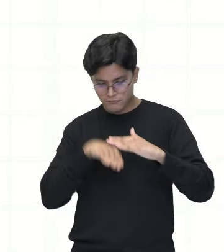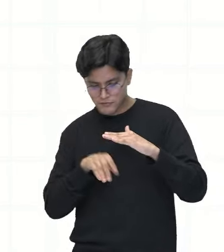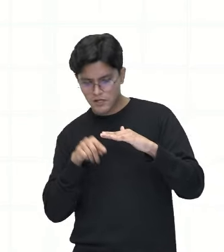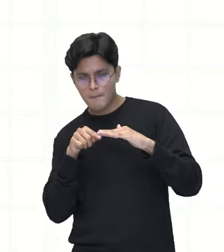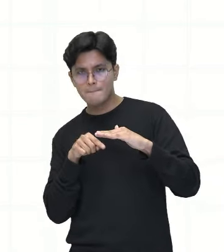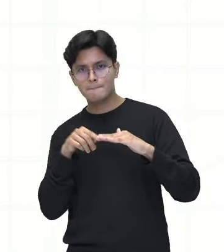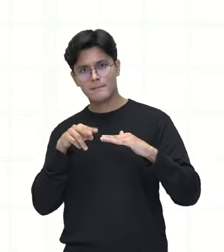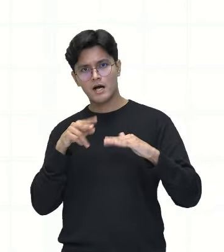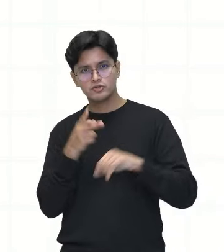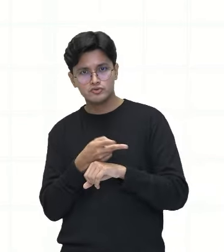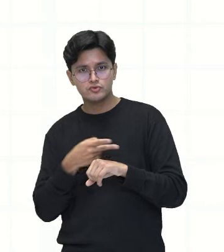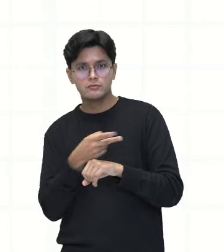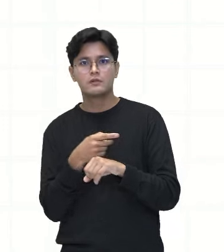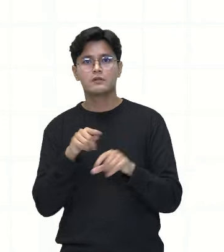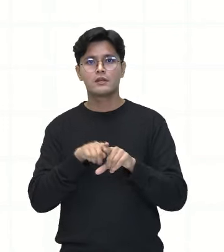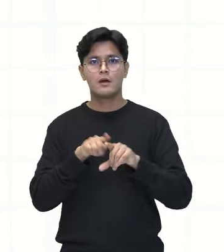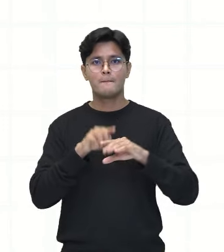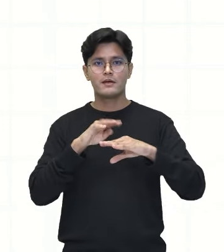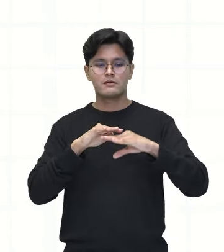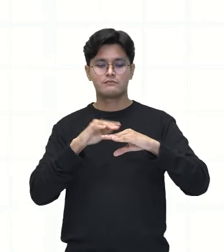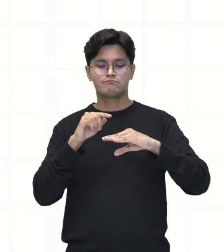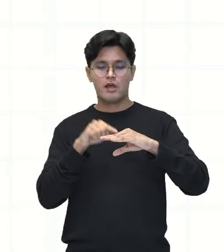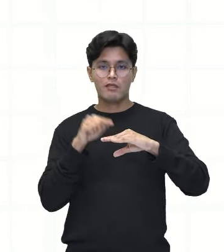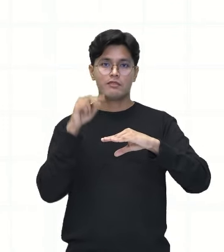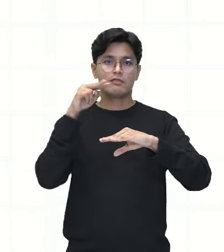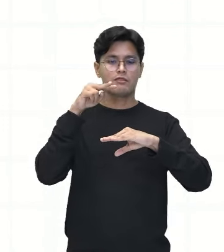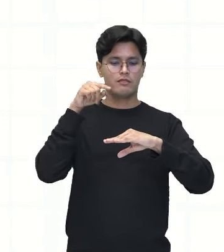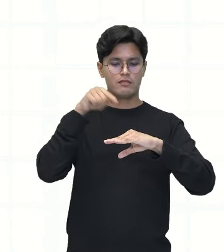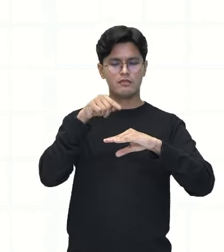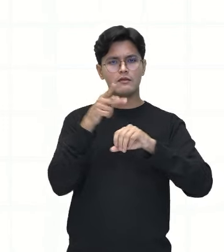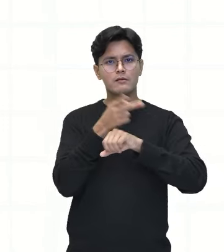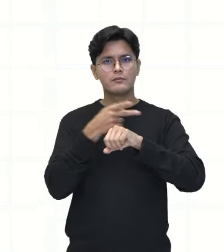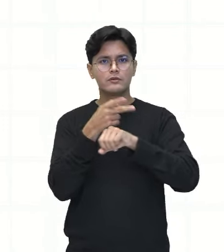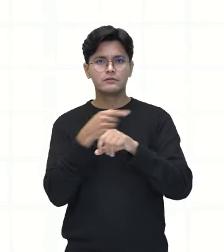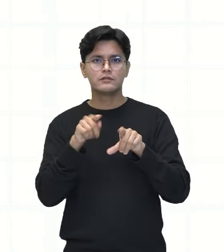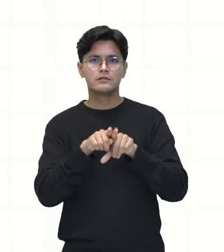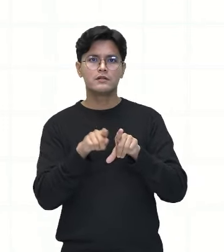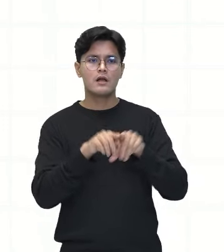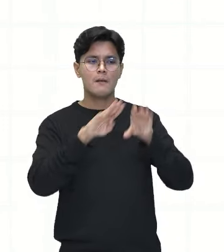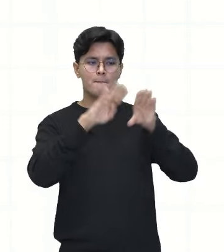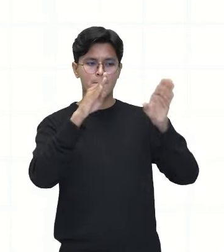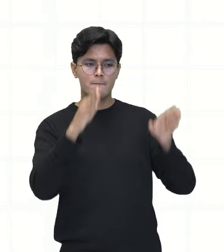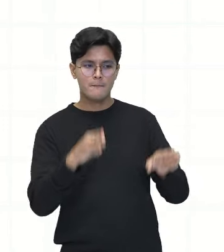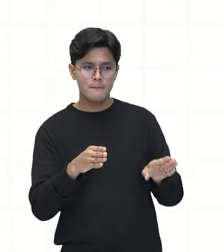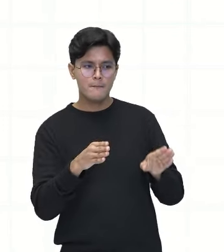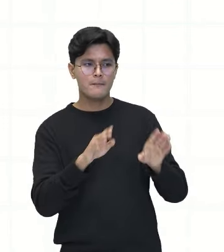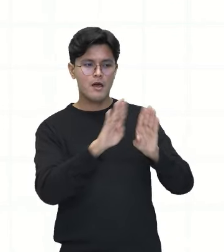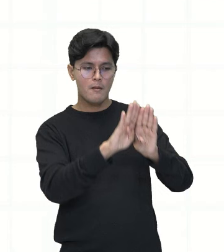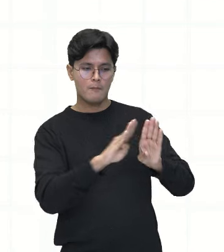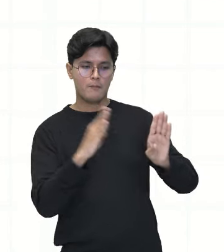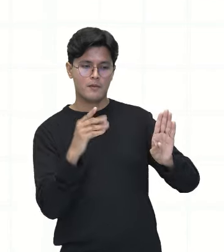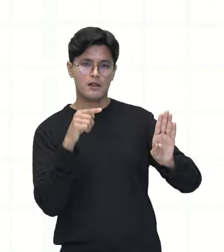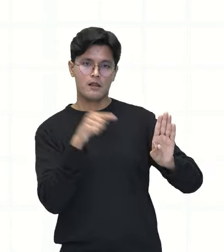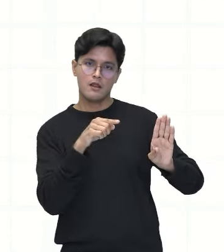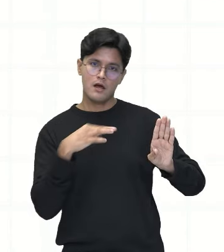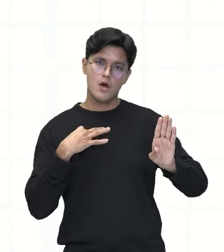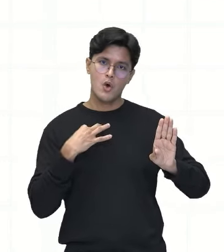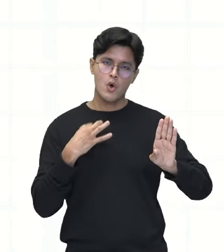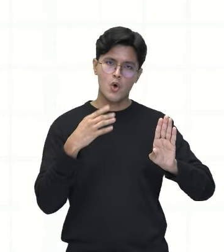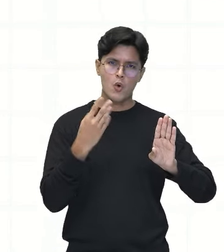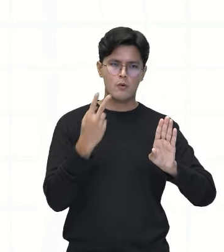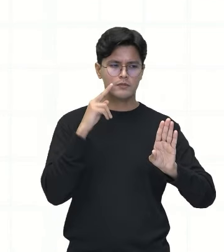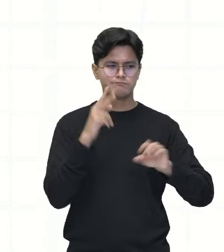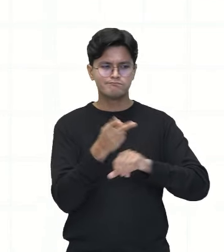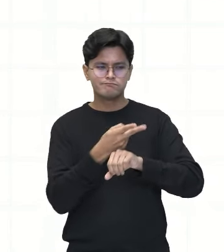top of the bed, em cima. Onde mais? No closet. Ela continuou procurando. I did